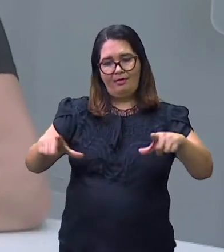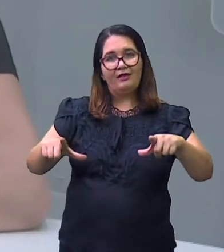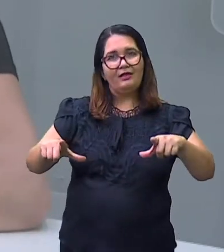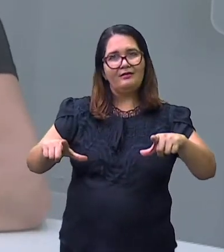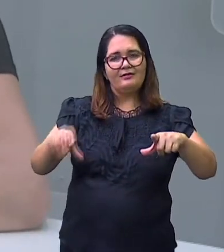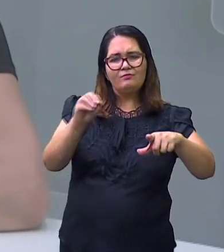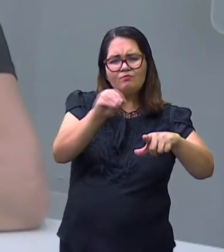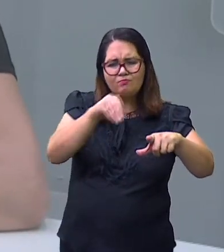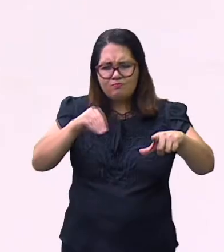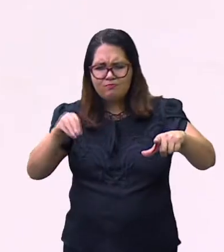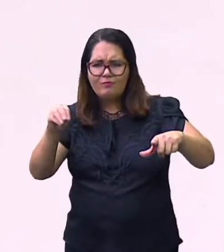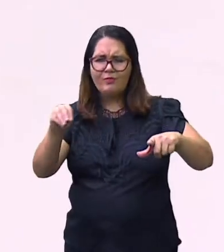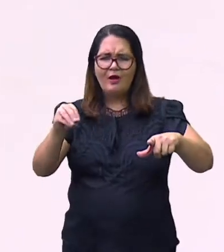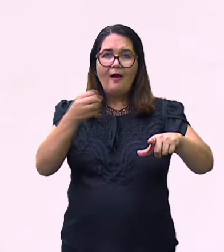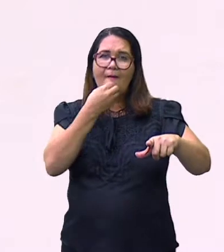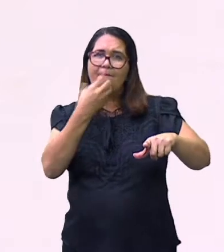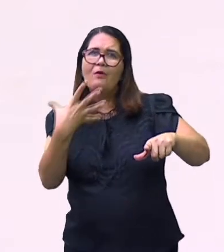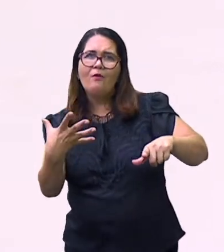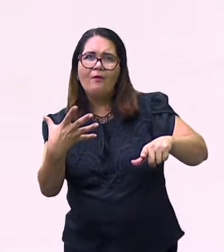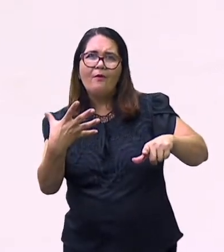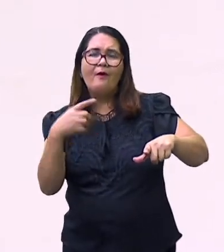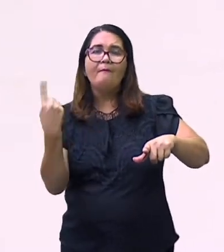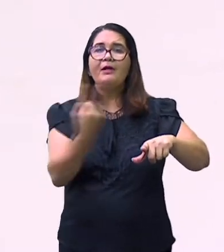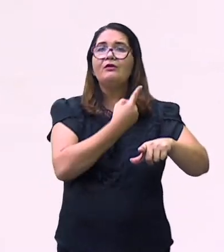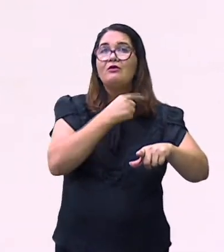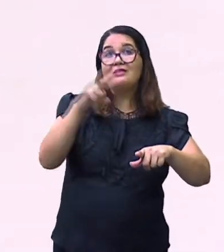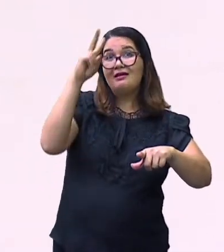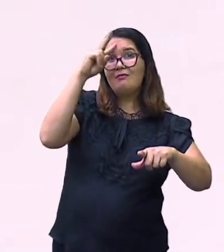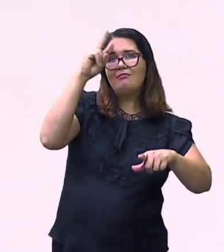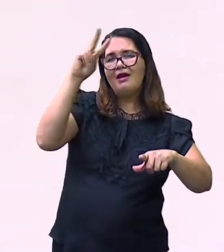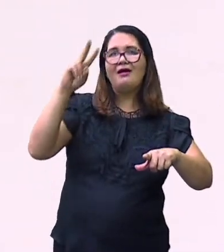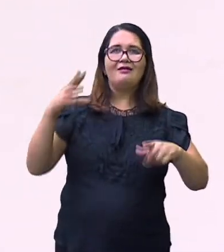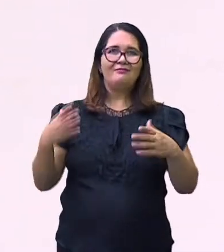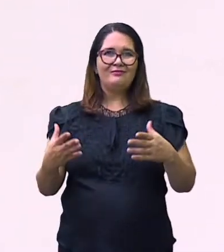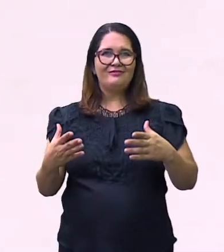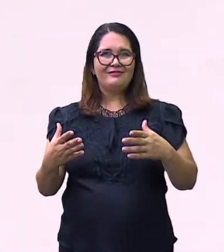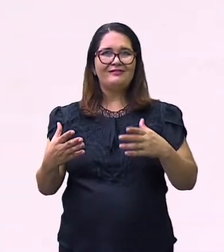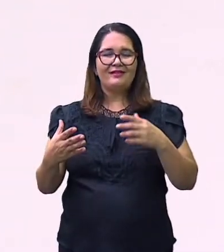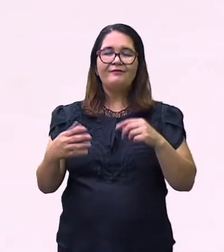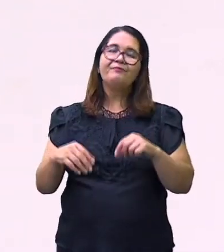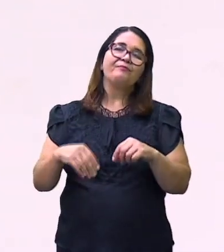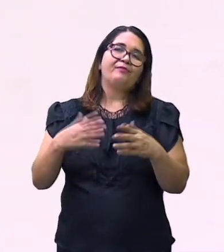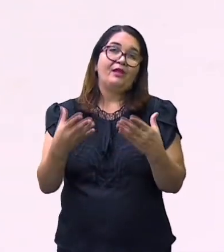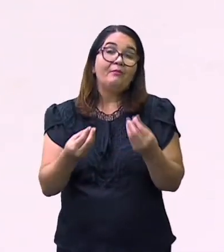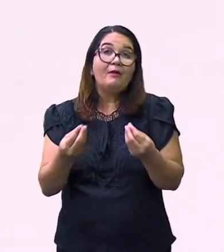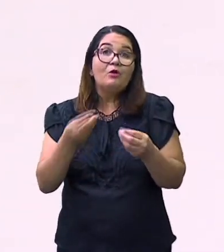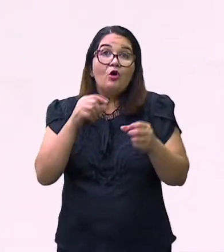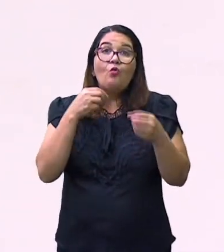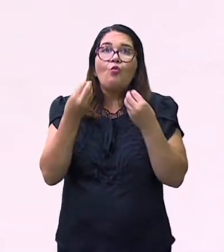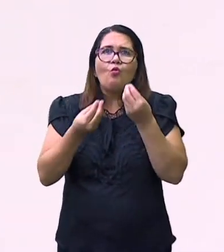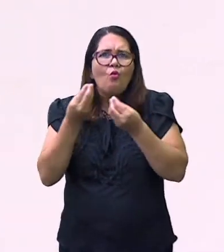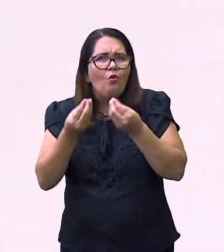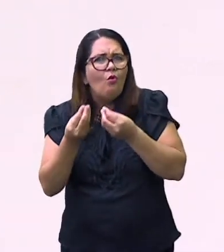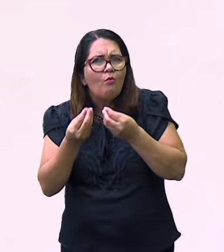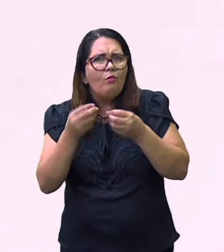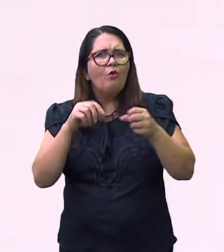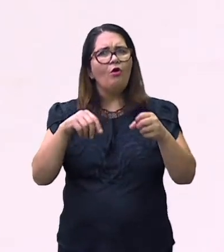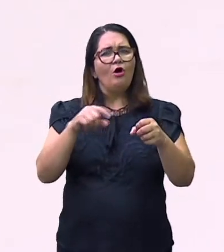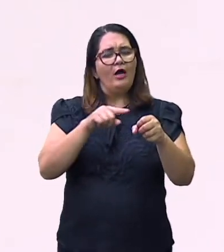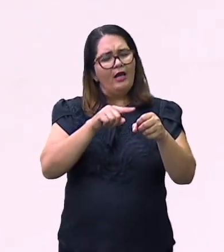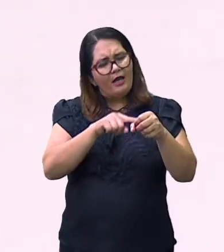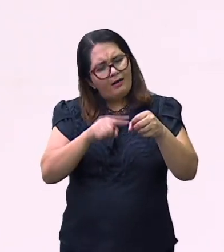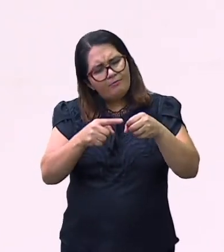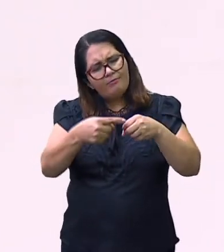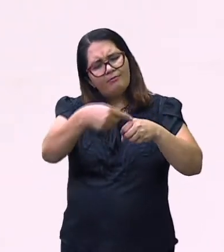com que aconteça essa situação. E serve também para a gente estudar, não é mesmo? Aprender mais um